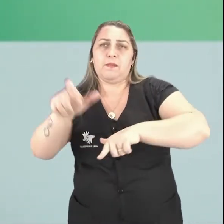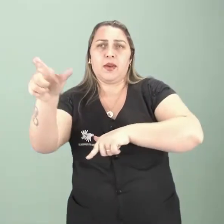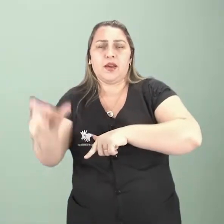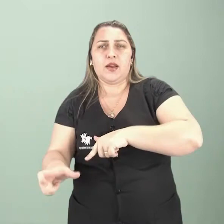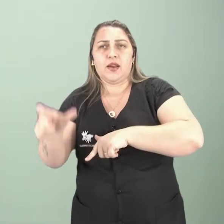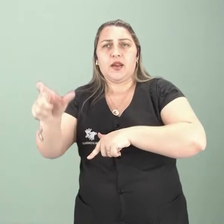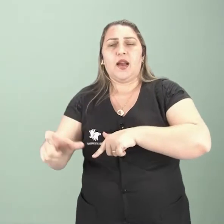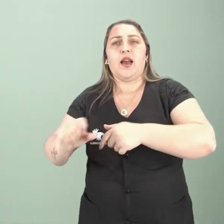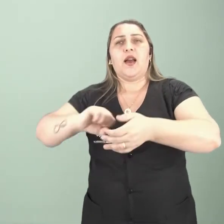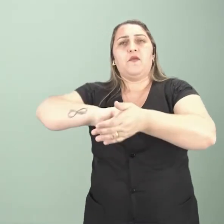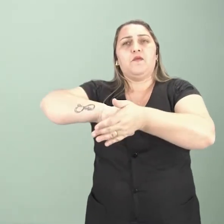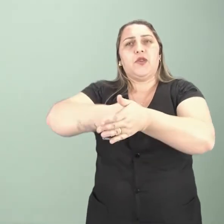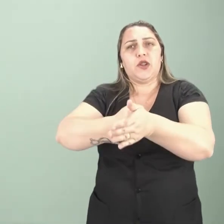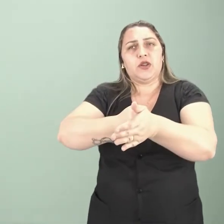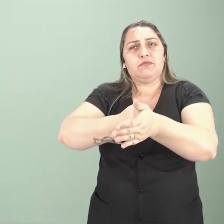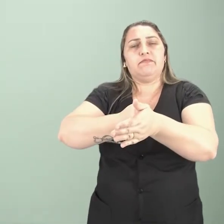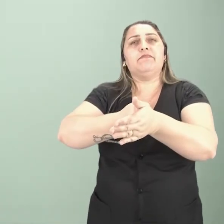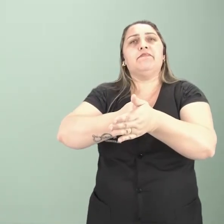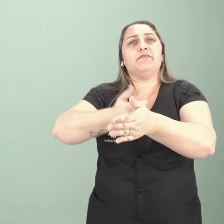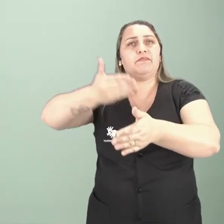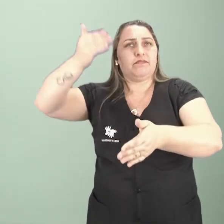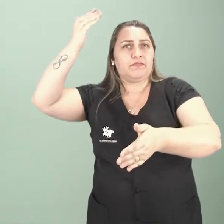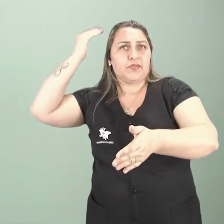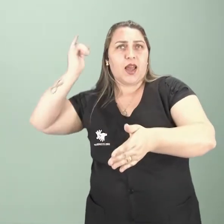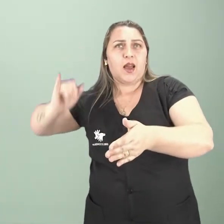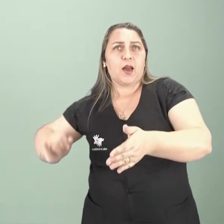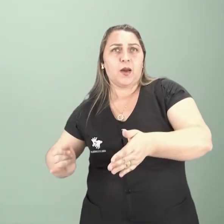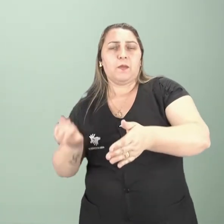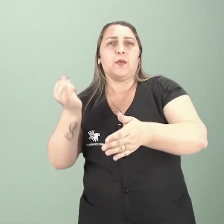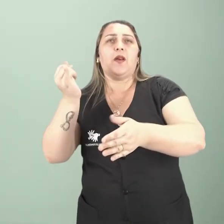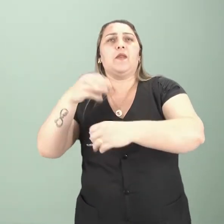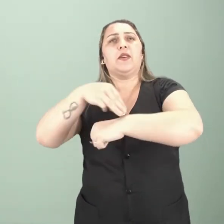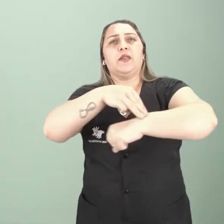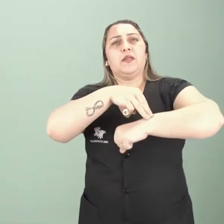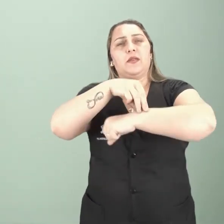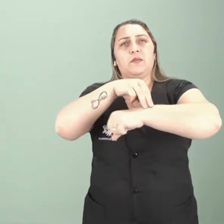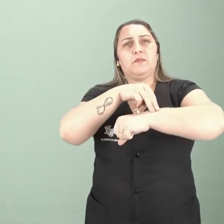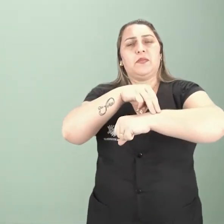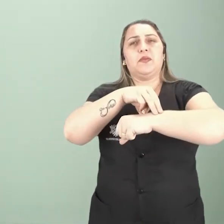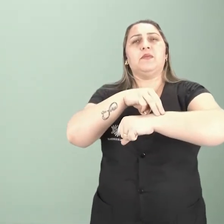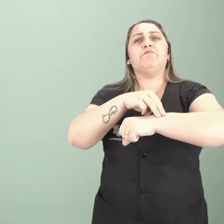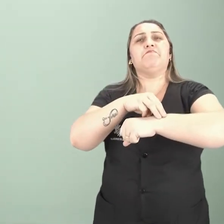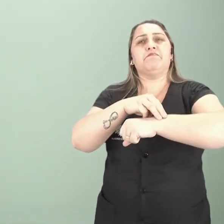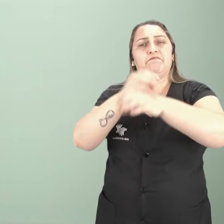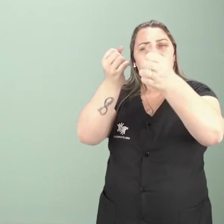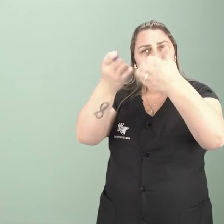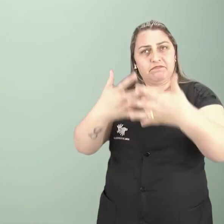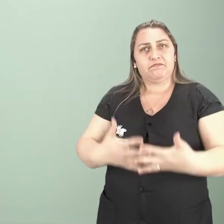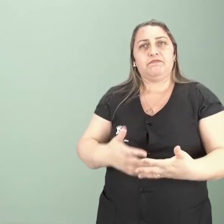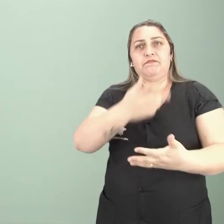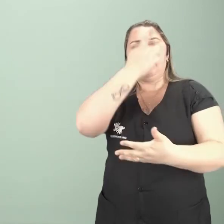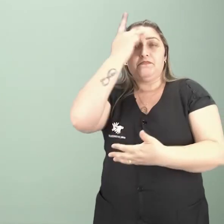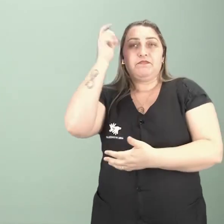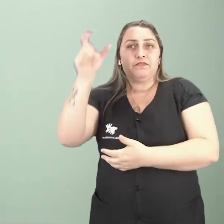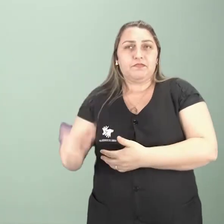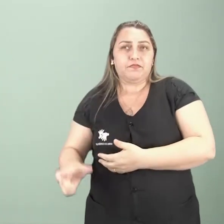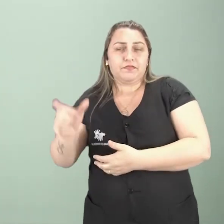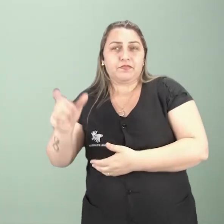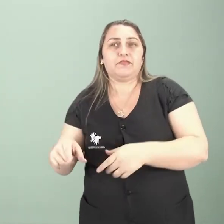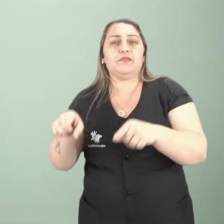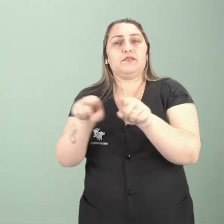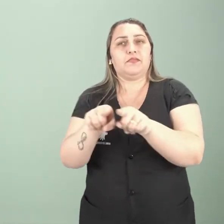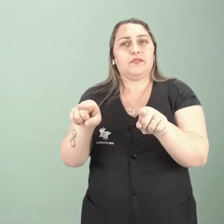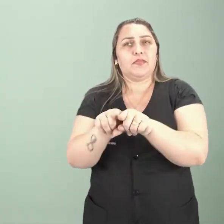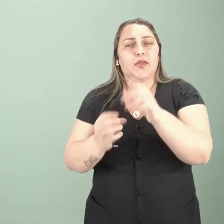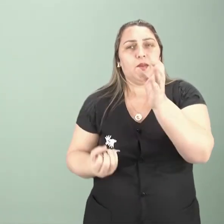foi desativado há um tempo atrás e ele aproveitou esse momento, né, para contar a história dessas pessoas e